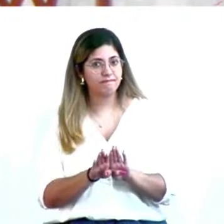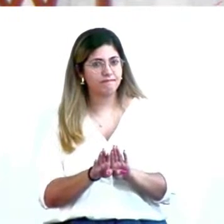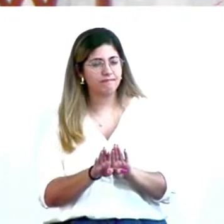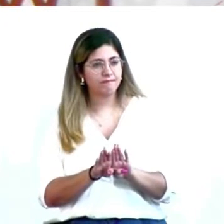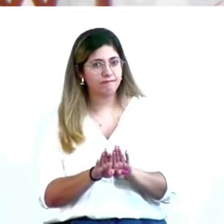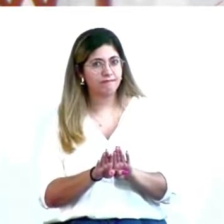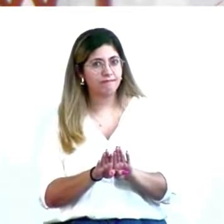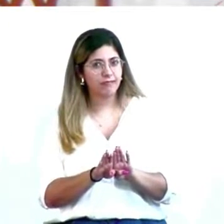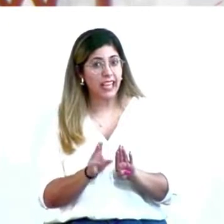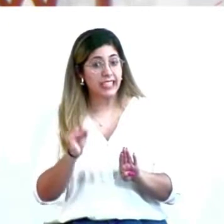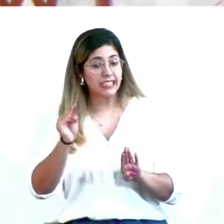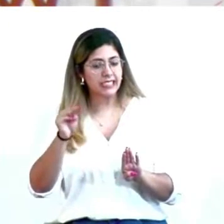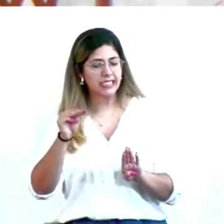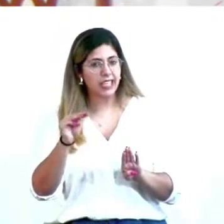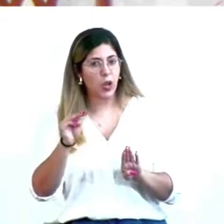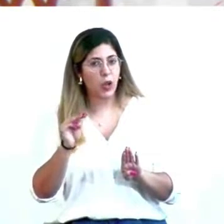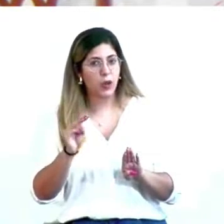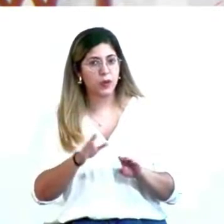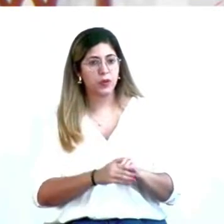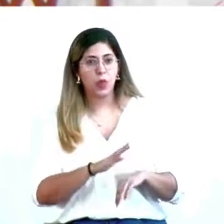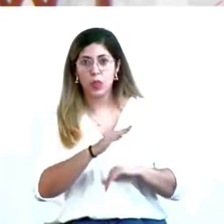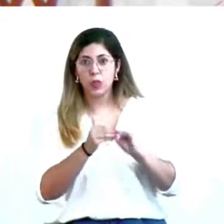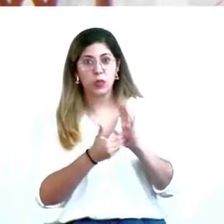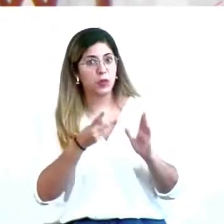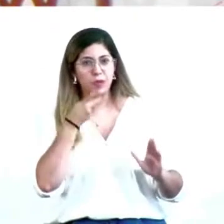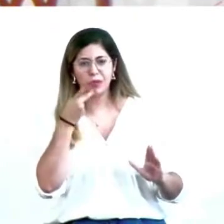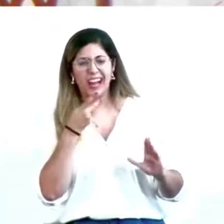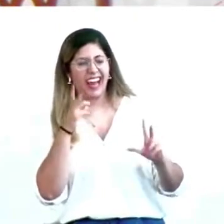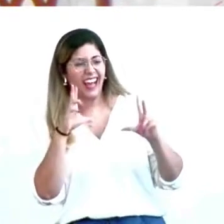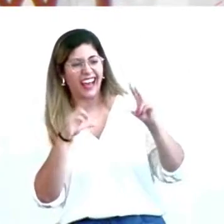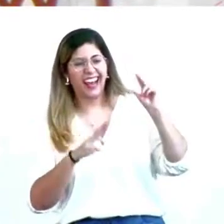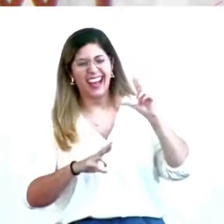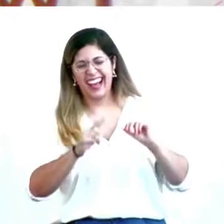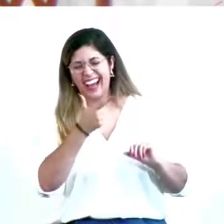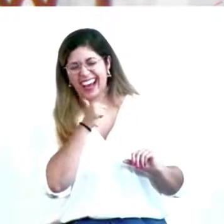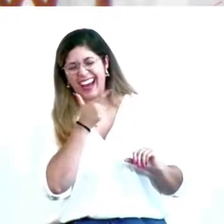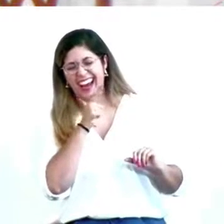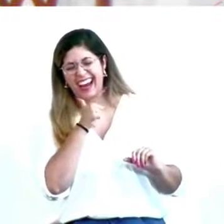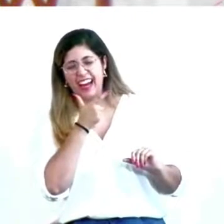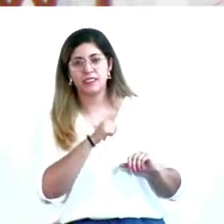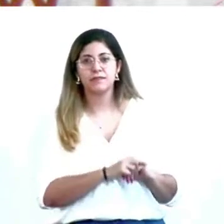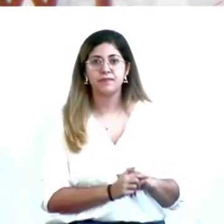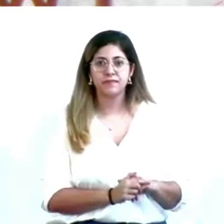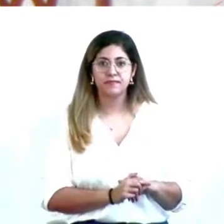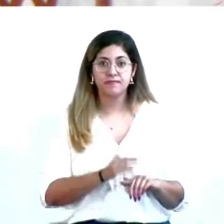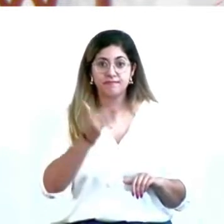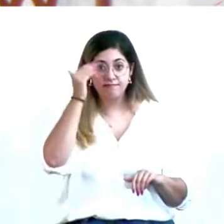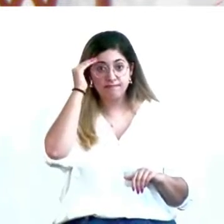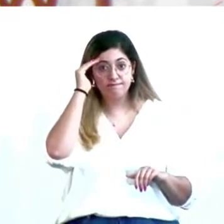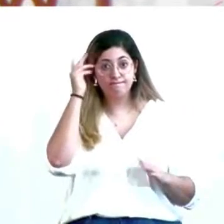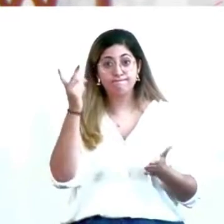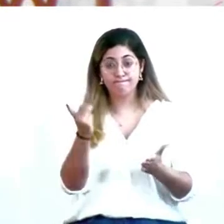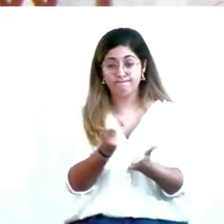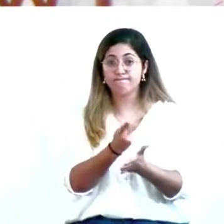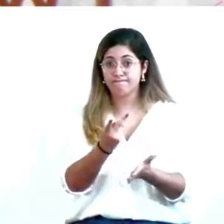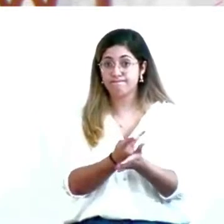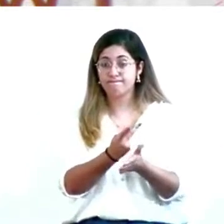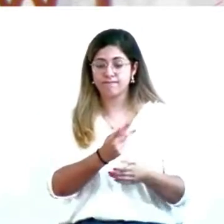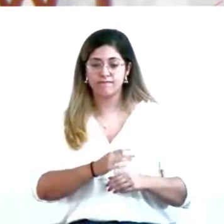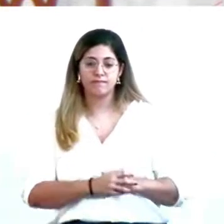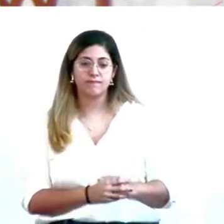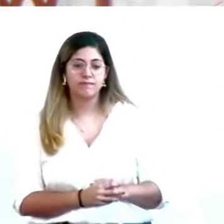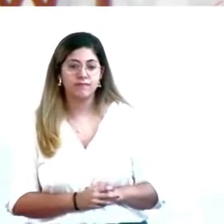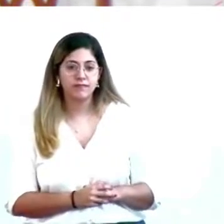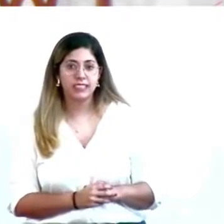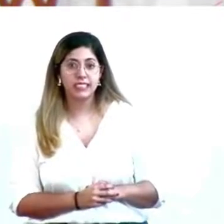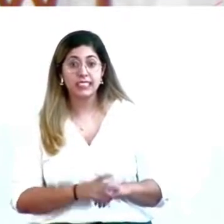se assemelha a eles. Isso não deve estar diante de você. E agora ele diz que nenhum